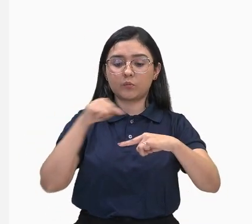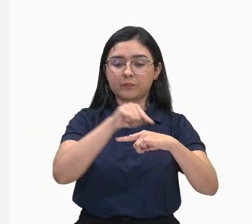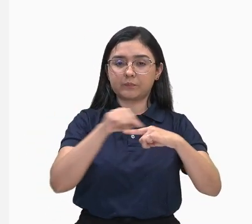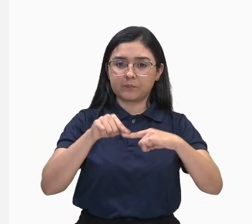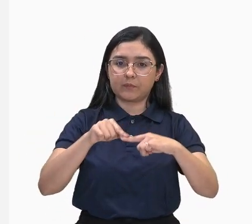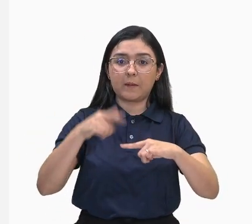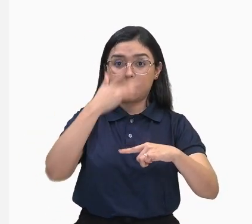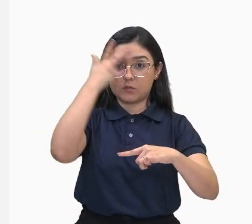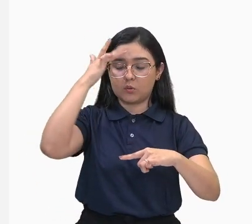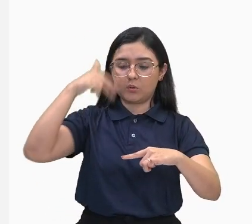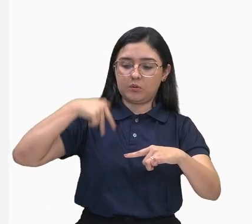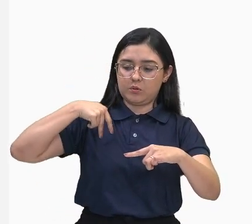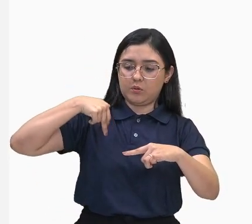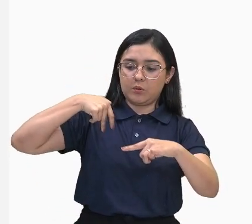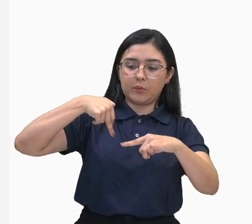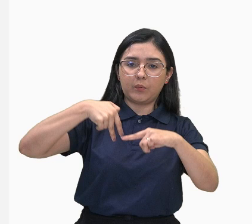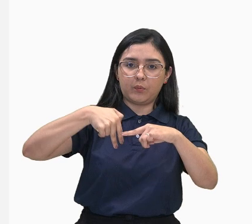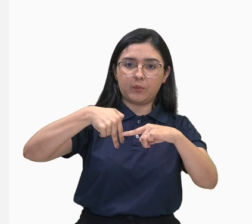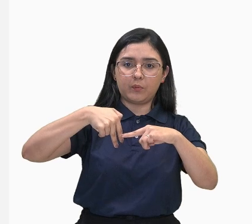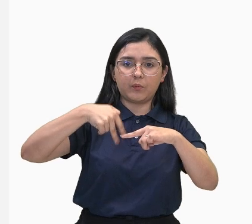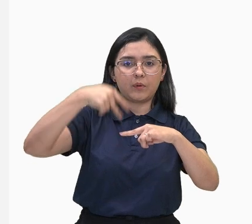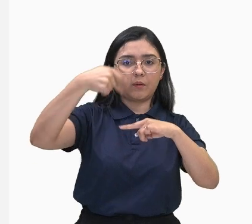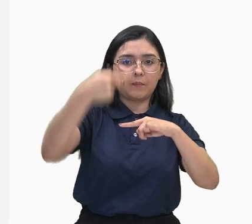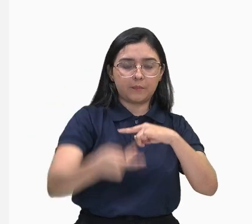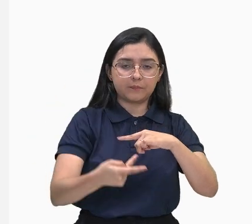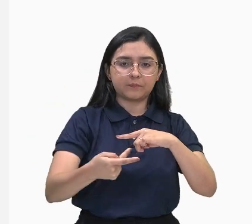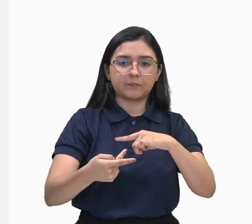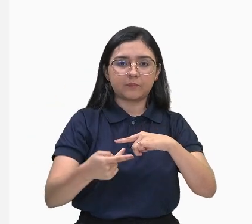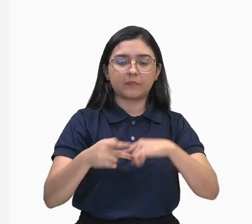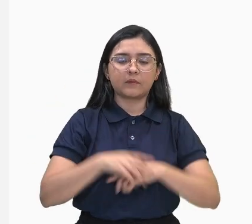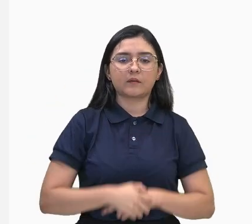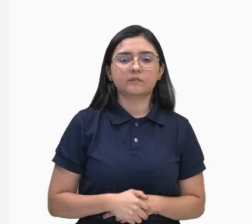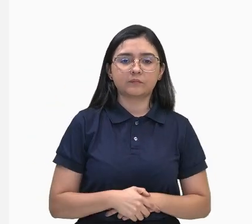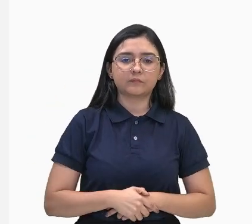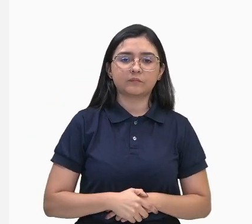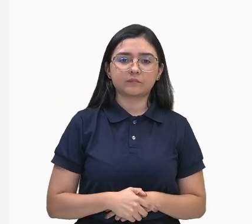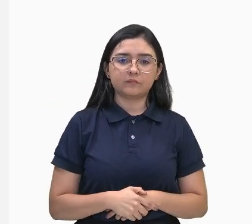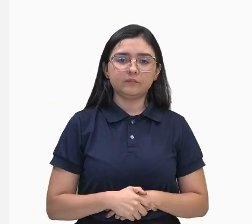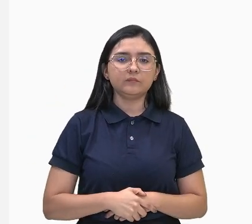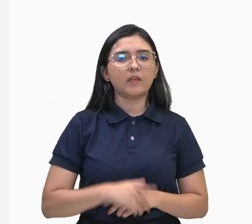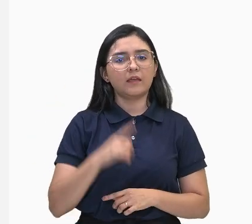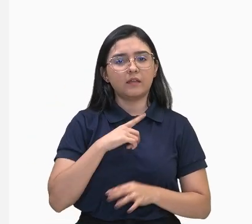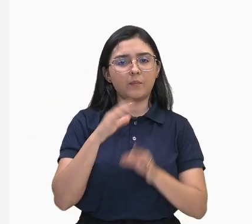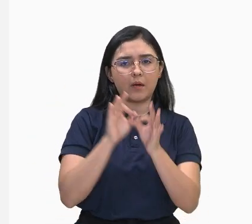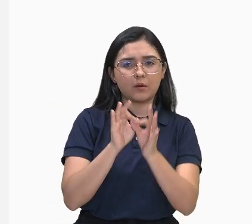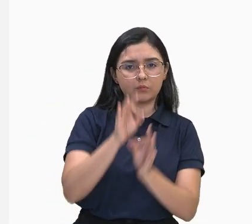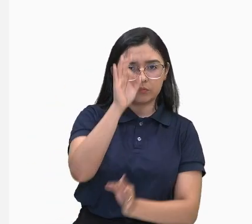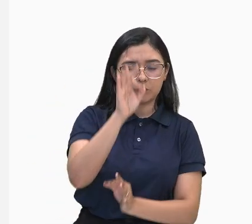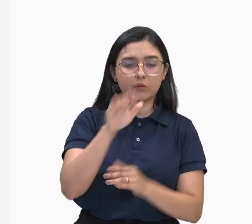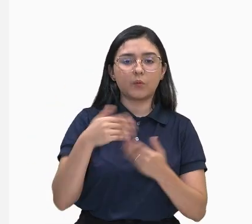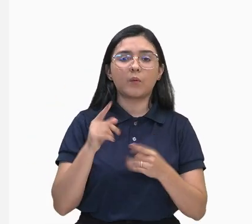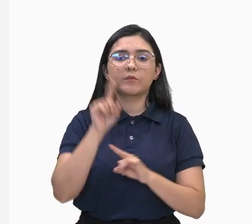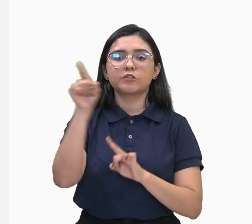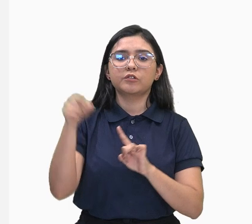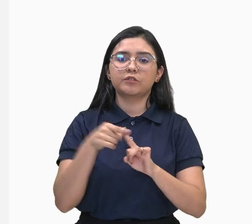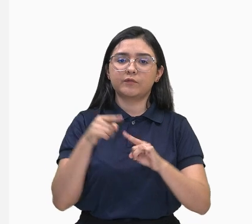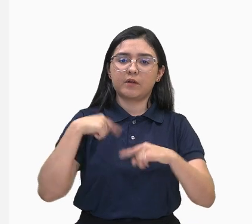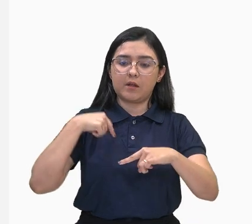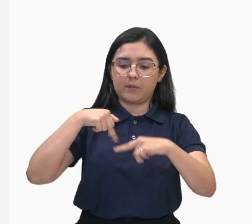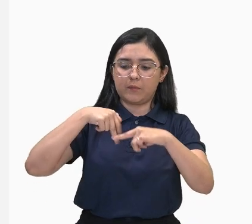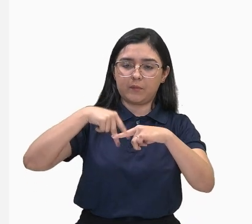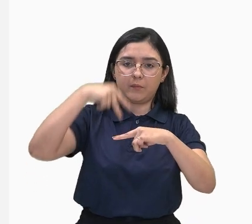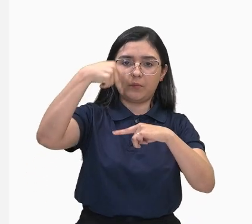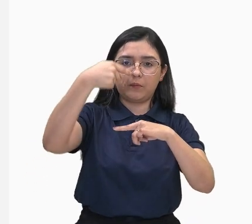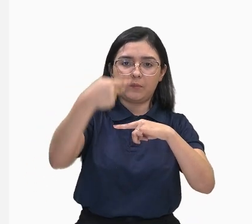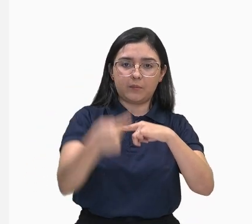horizontal que fica presa por 2 suportes em uma determinada altura, com o objetivo de saltar por cima dela